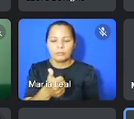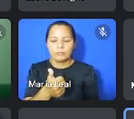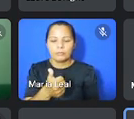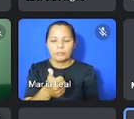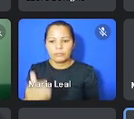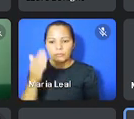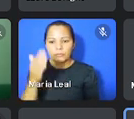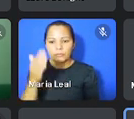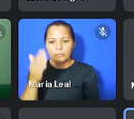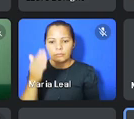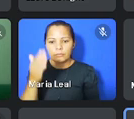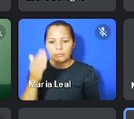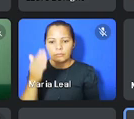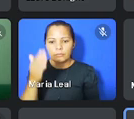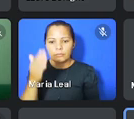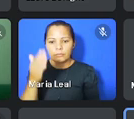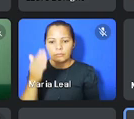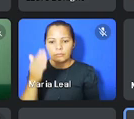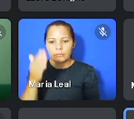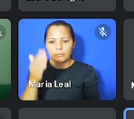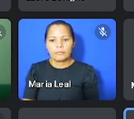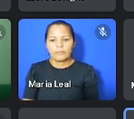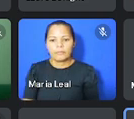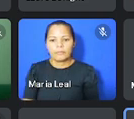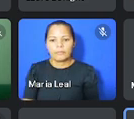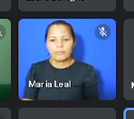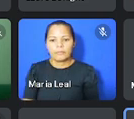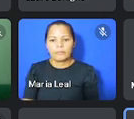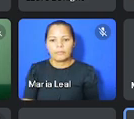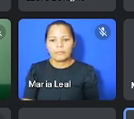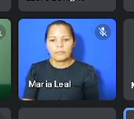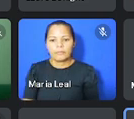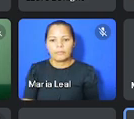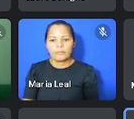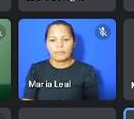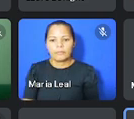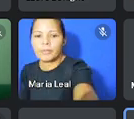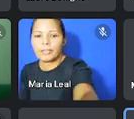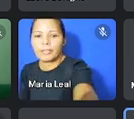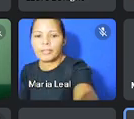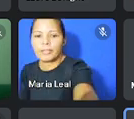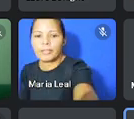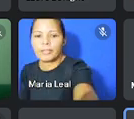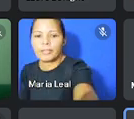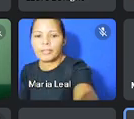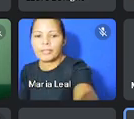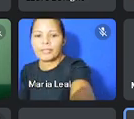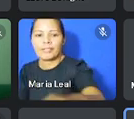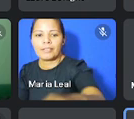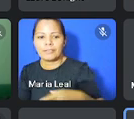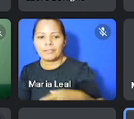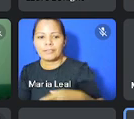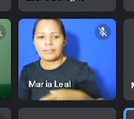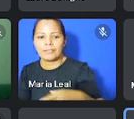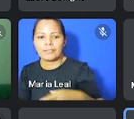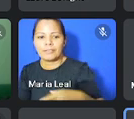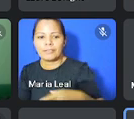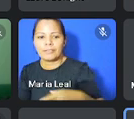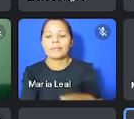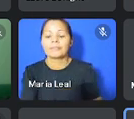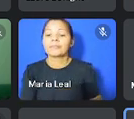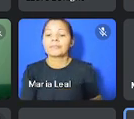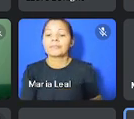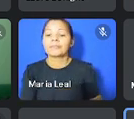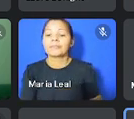Entendido essa? Entendido essa conta, ela se repete, porque eu ganhei, foi 3 descontos de 5%, 3